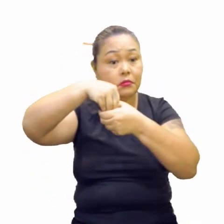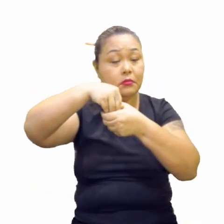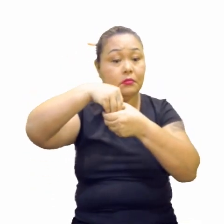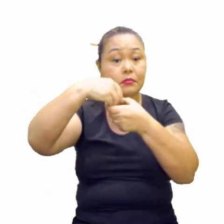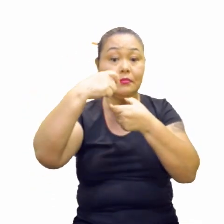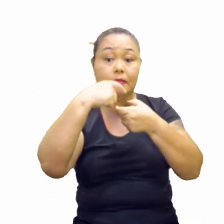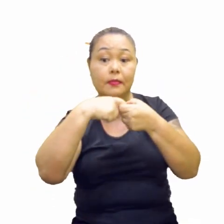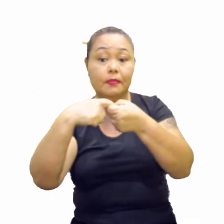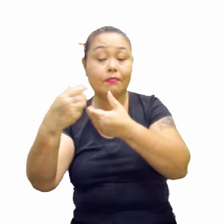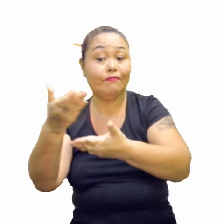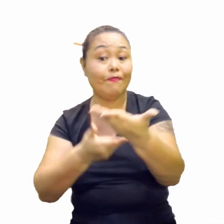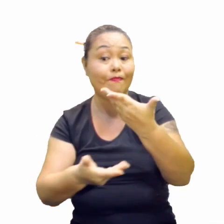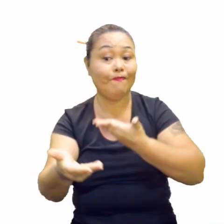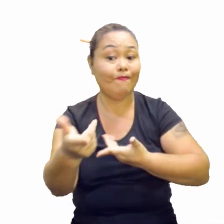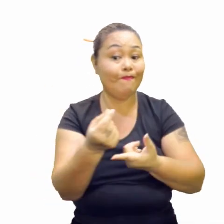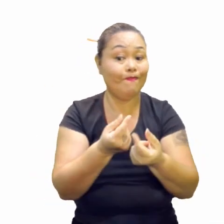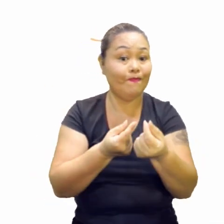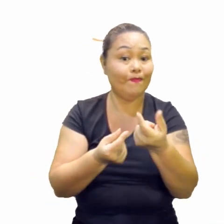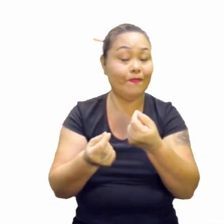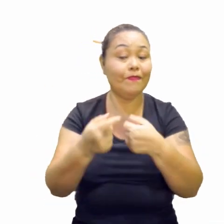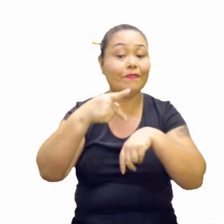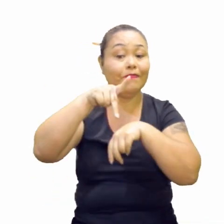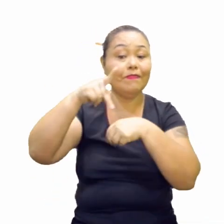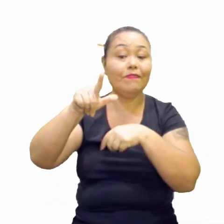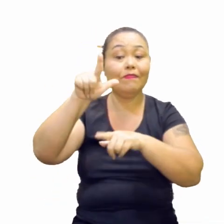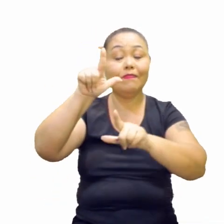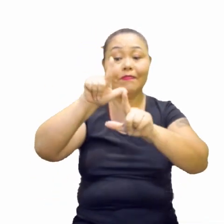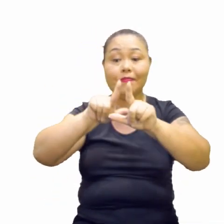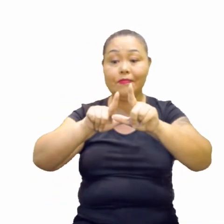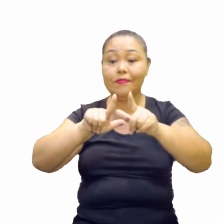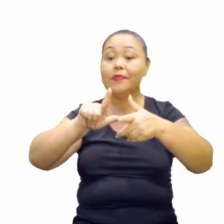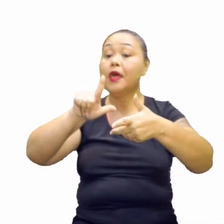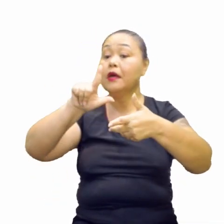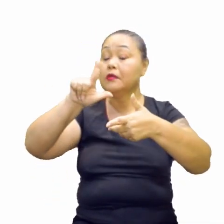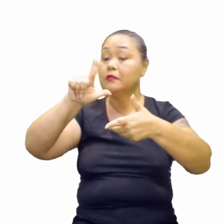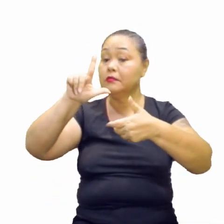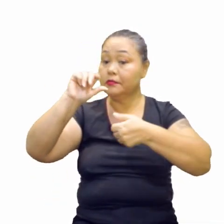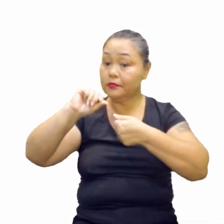parceiros comerciais, como os países latino-americanos, de economia